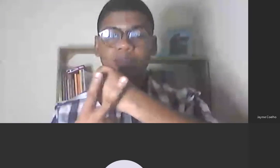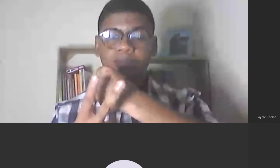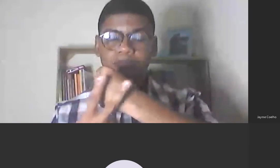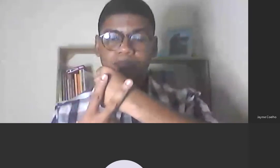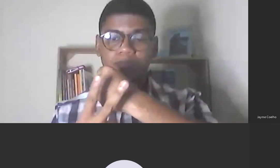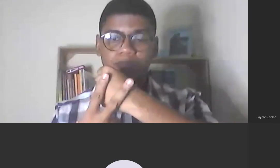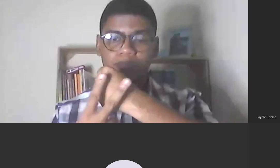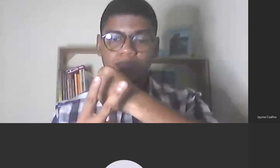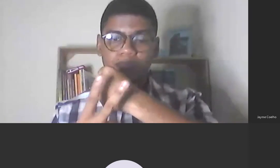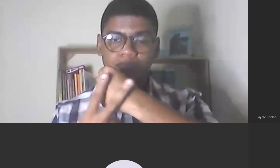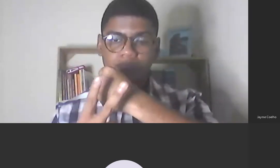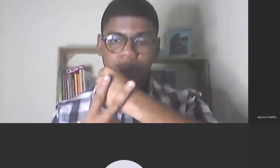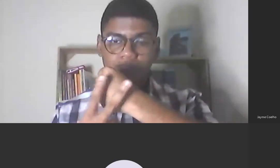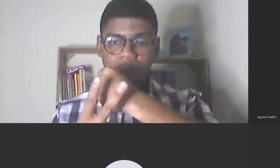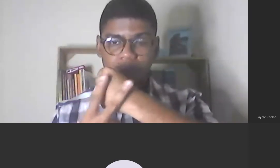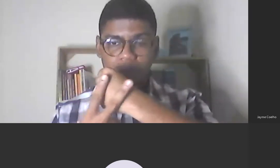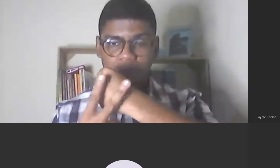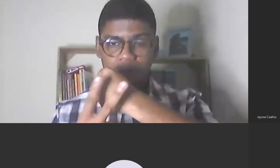Verbo.